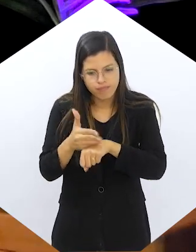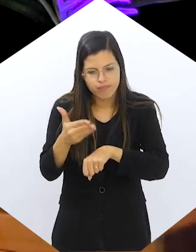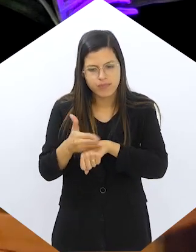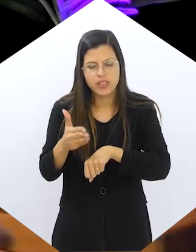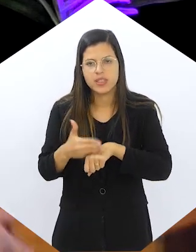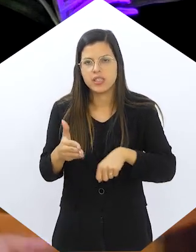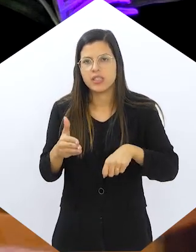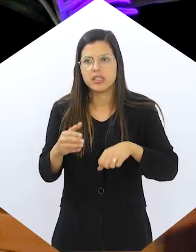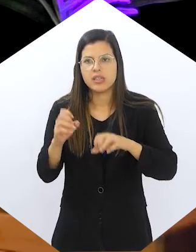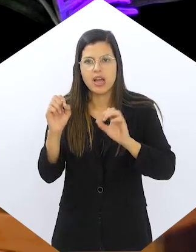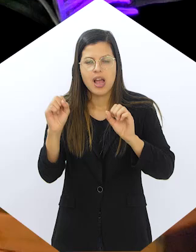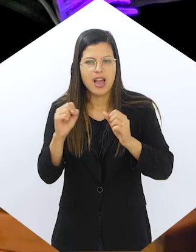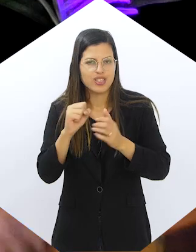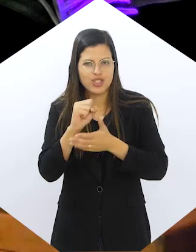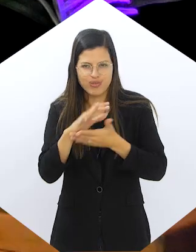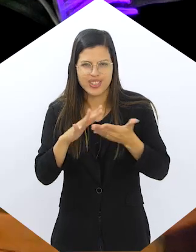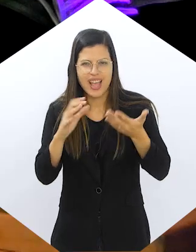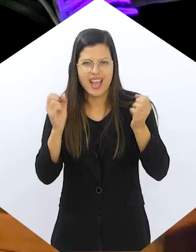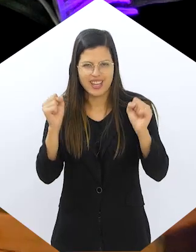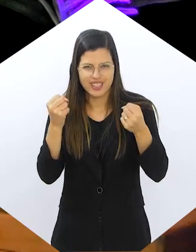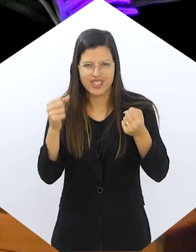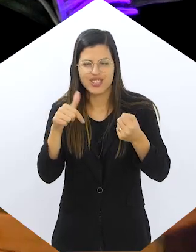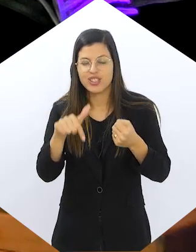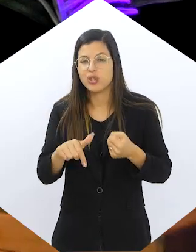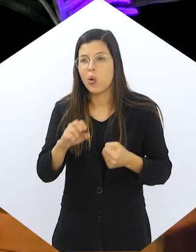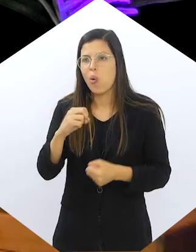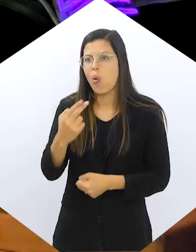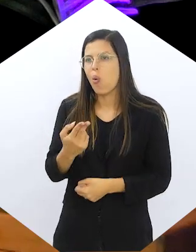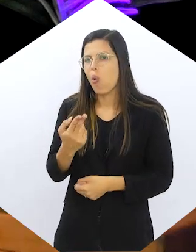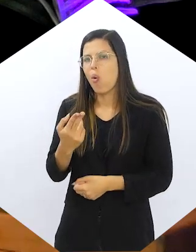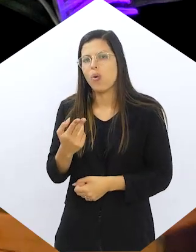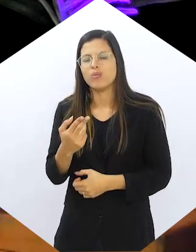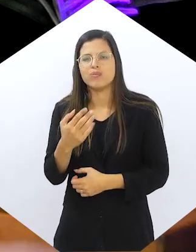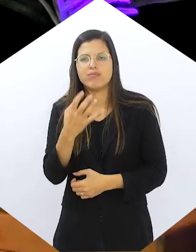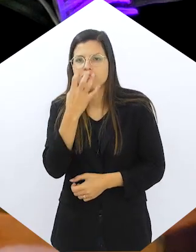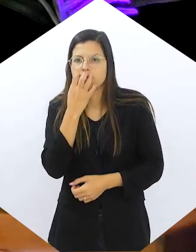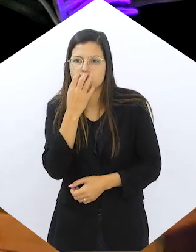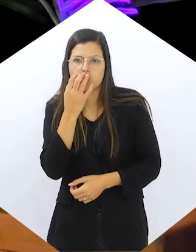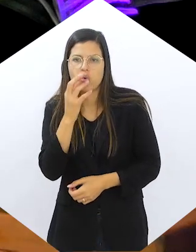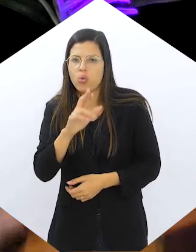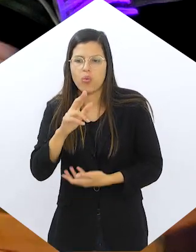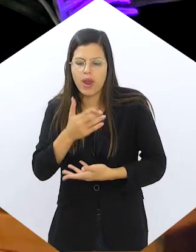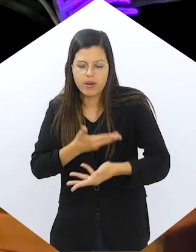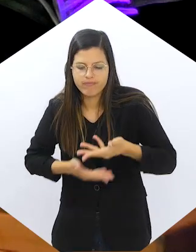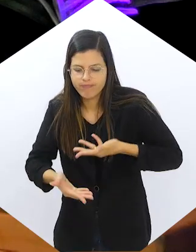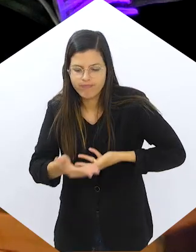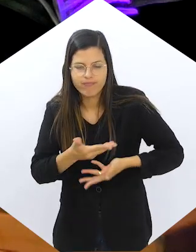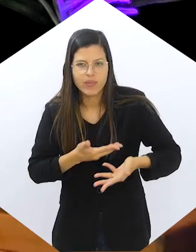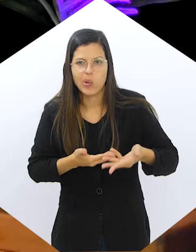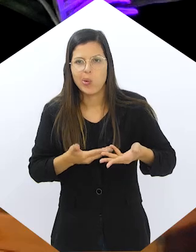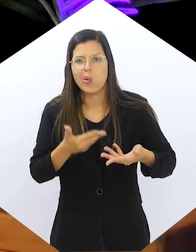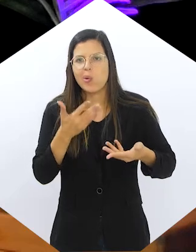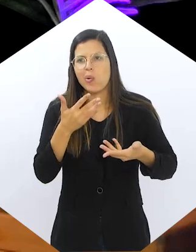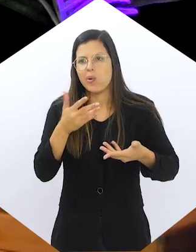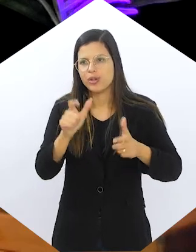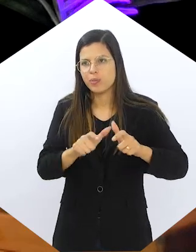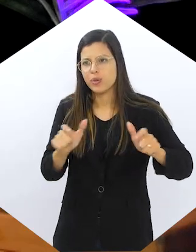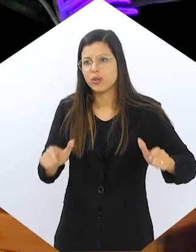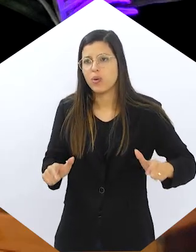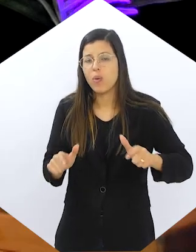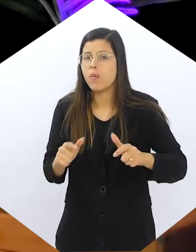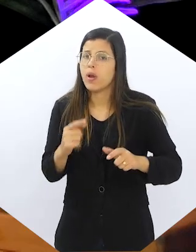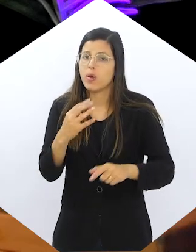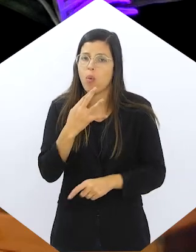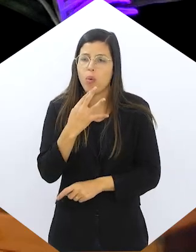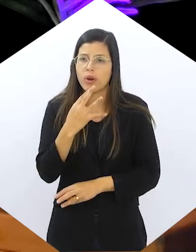na característica está dizendo que às vezes não era muito sociável com outros animais, ou com pessoas, ou era muito territorialista. Eu cheguei no Golden, que o